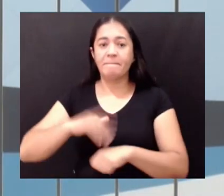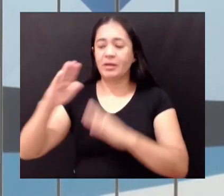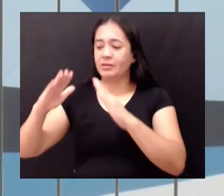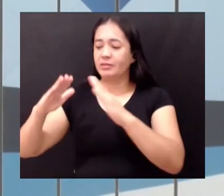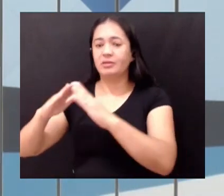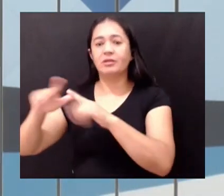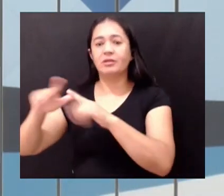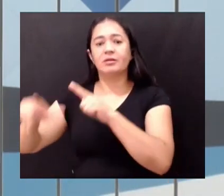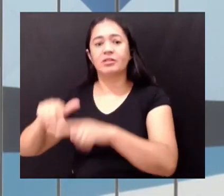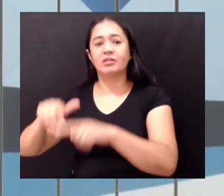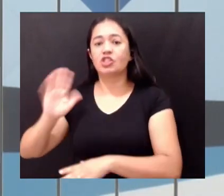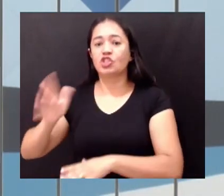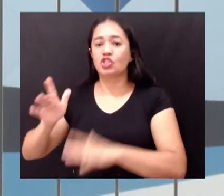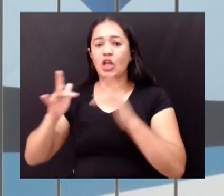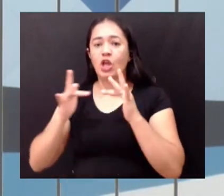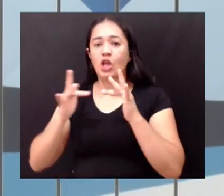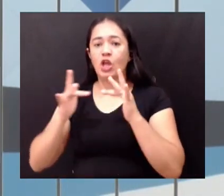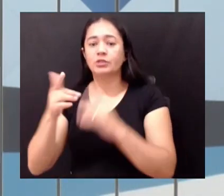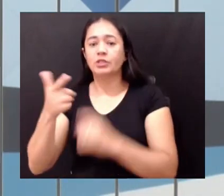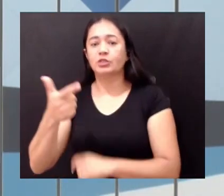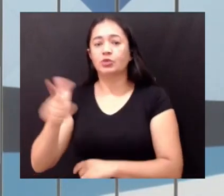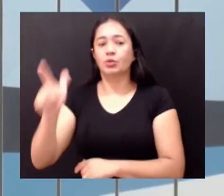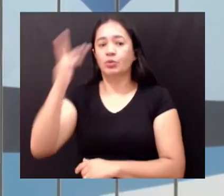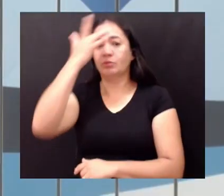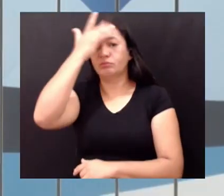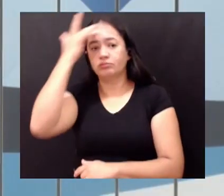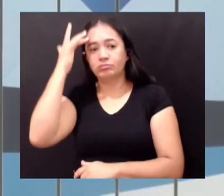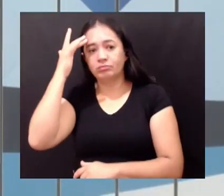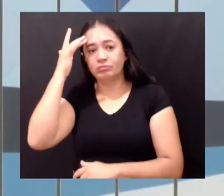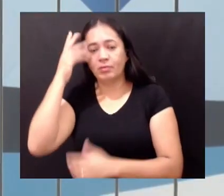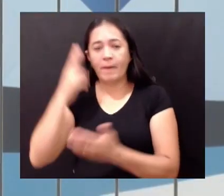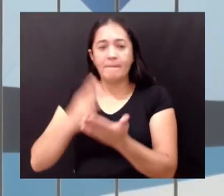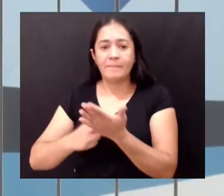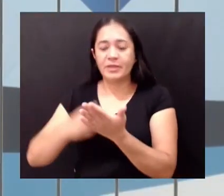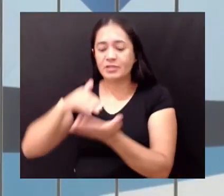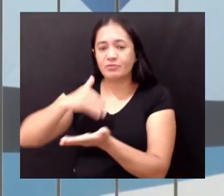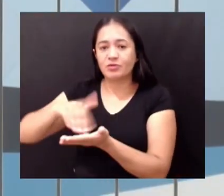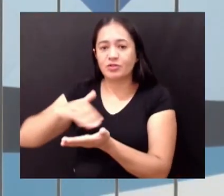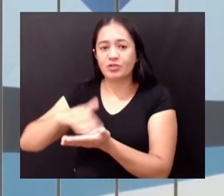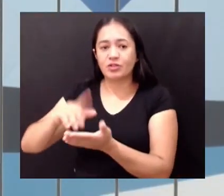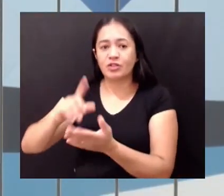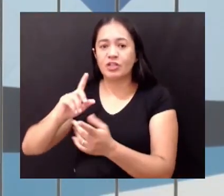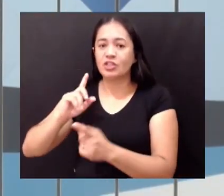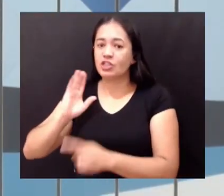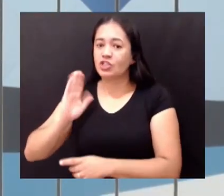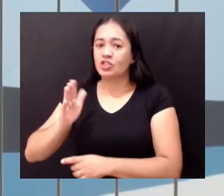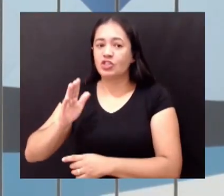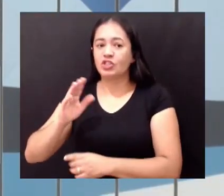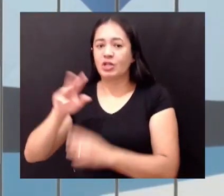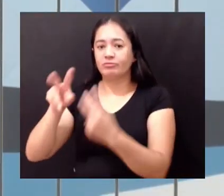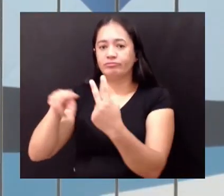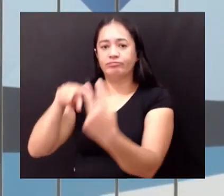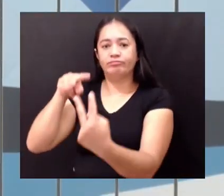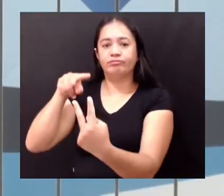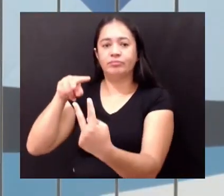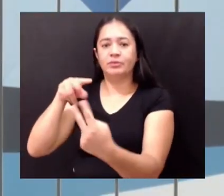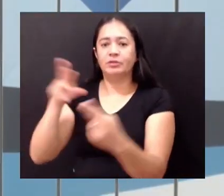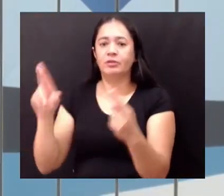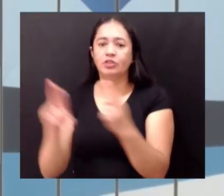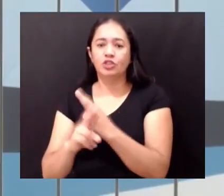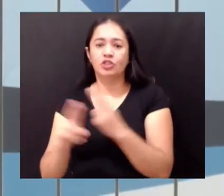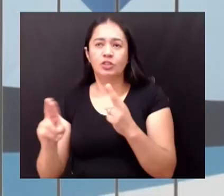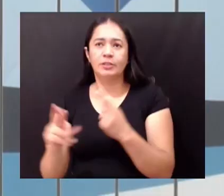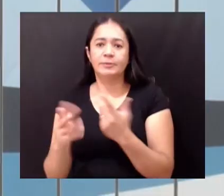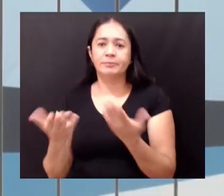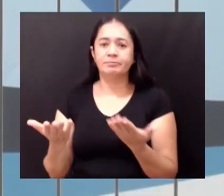com outras pessoas, mesmo estando no escritório, já estão em videoconferência, por exemplo, né? Que são aquelas áreas de relacionamento, muitas vezes, relacionamento